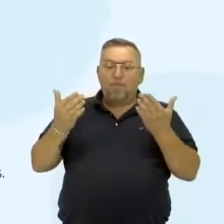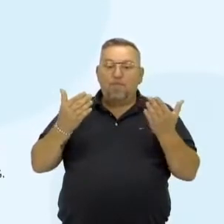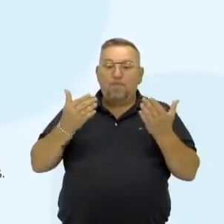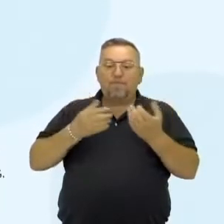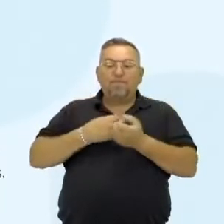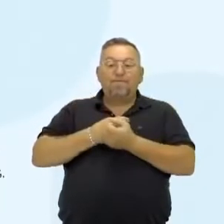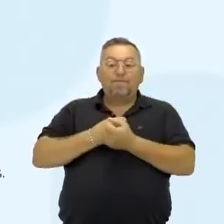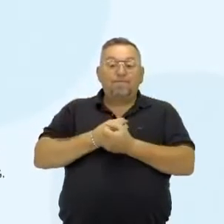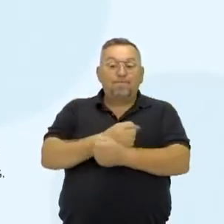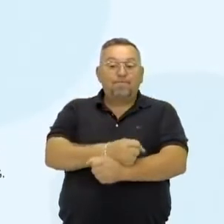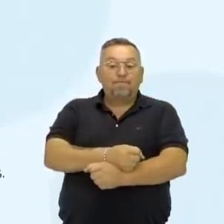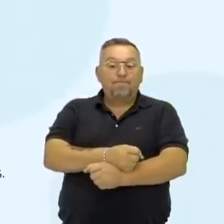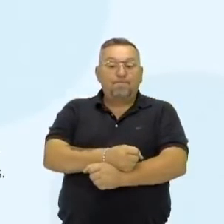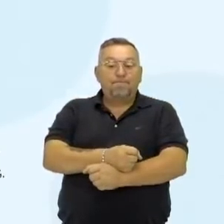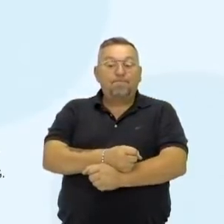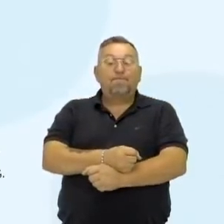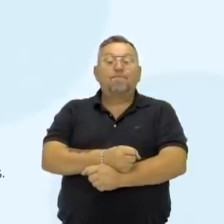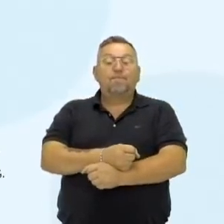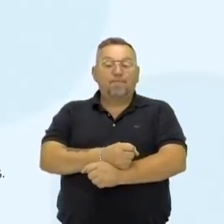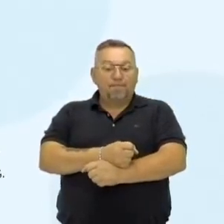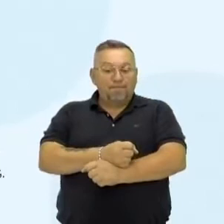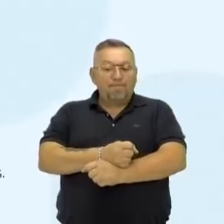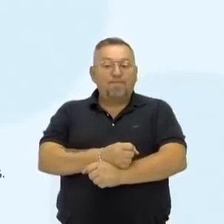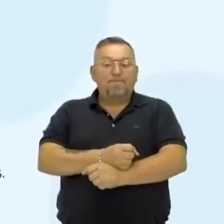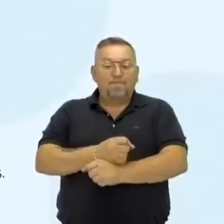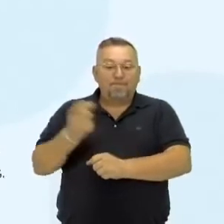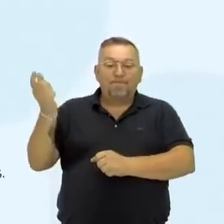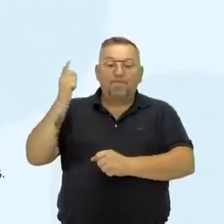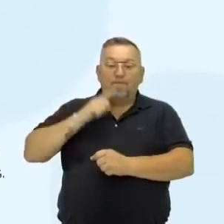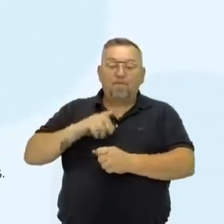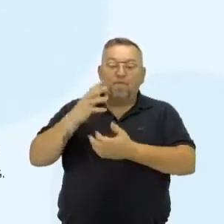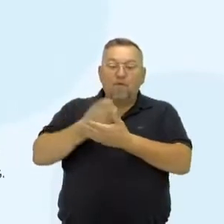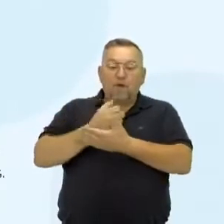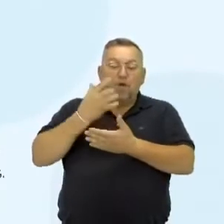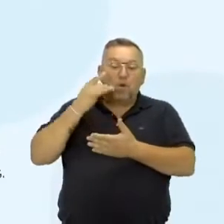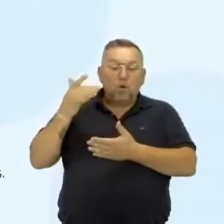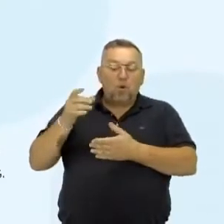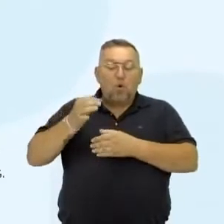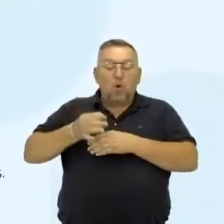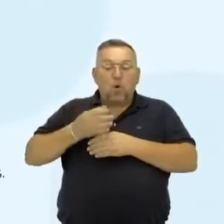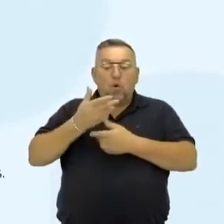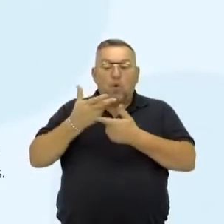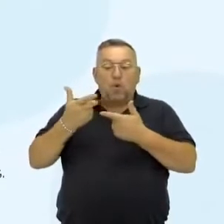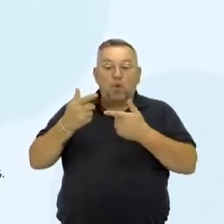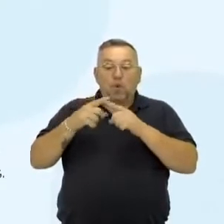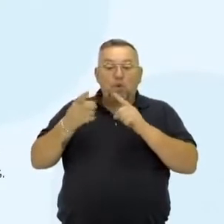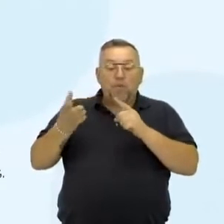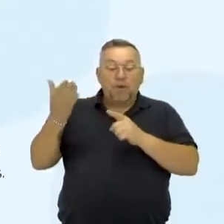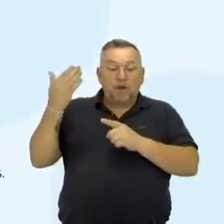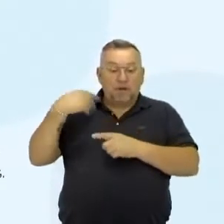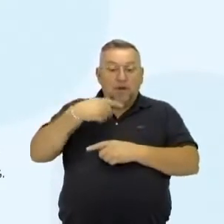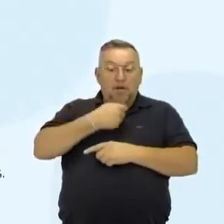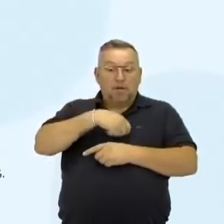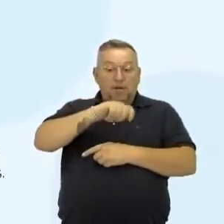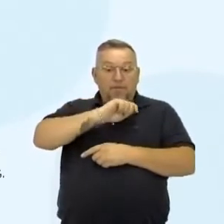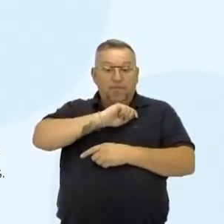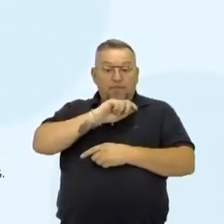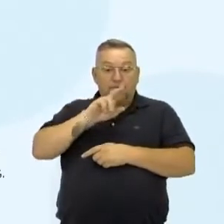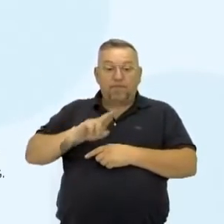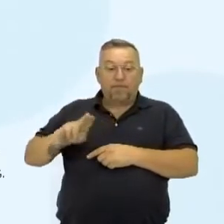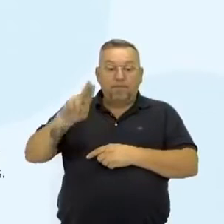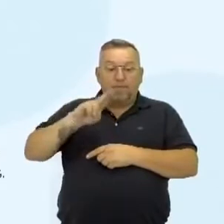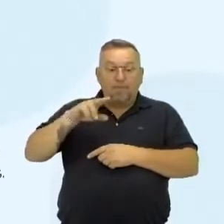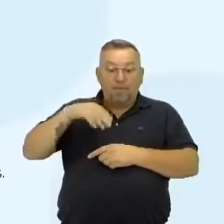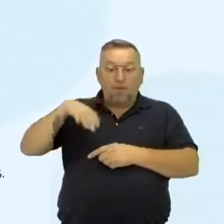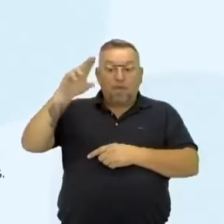a escravidão, na mão de obra para retirar aí esses minérios. A diferença é que na Espanha a gente foi